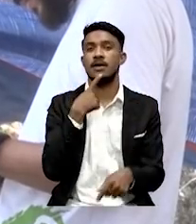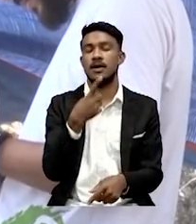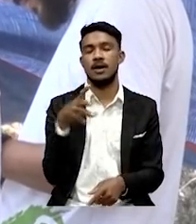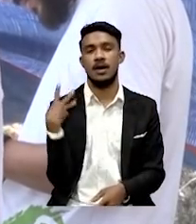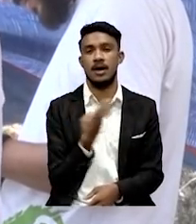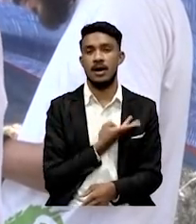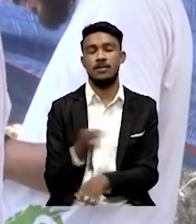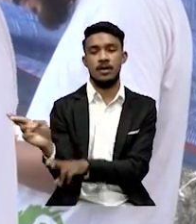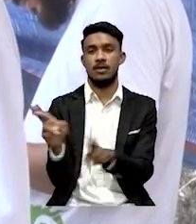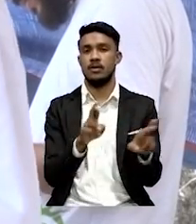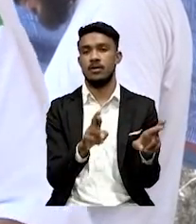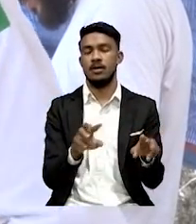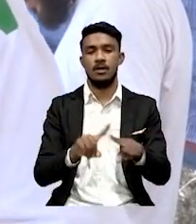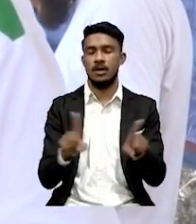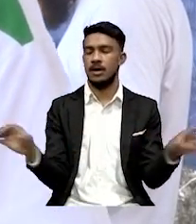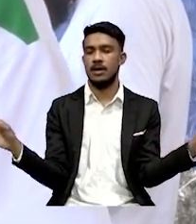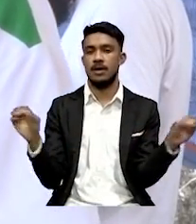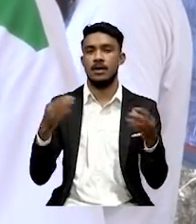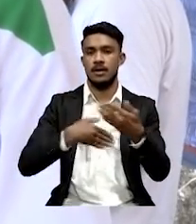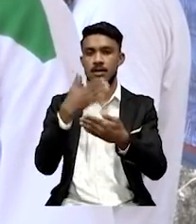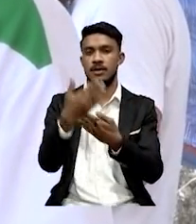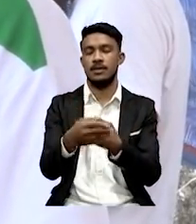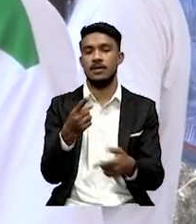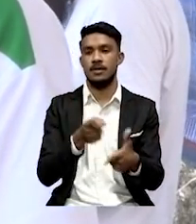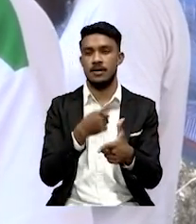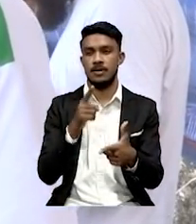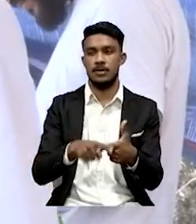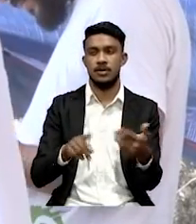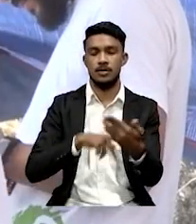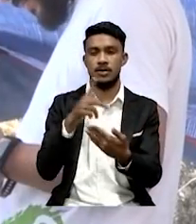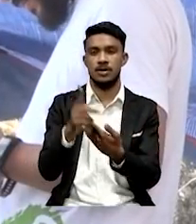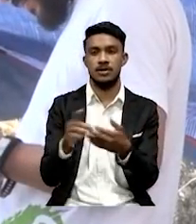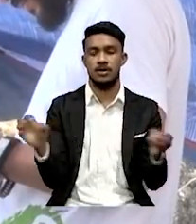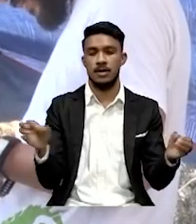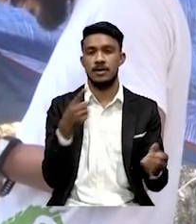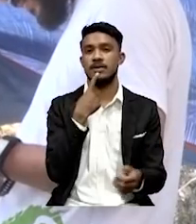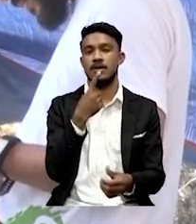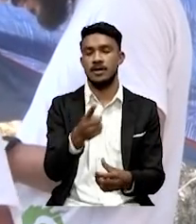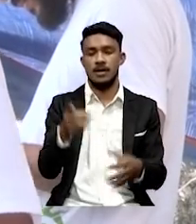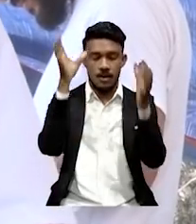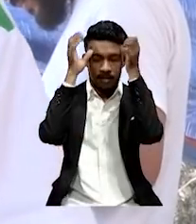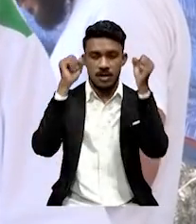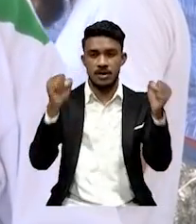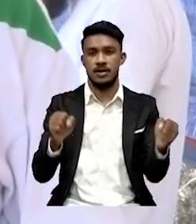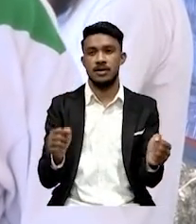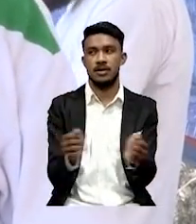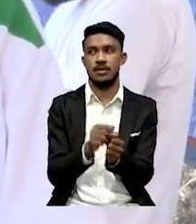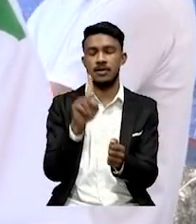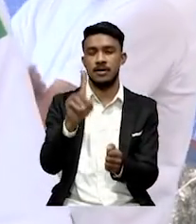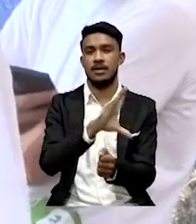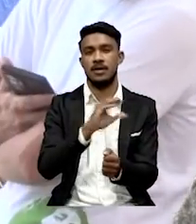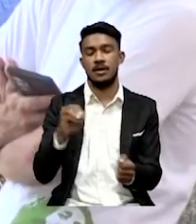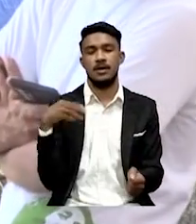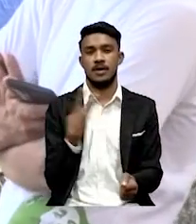concorda. Se lá, lá liu. Portanto, processo, né, lá, atende presidente, o senhor Raída, atende